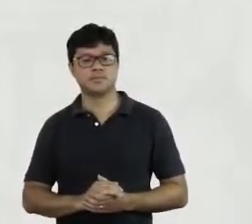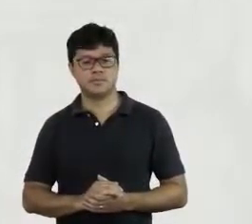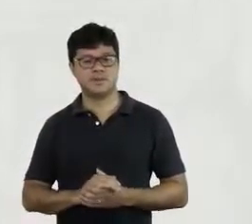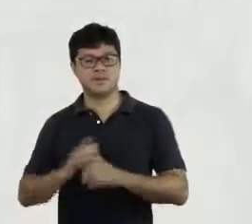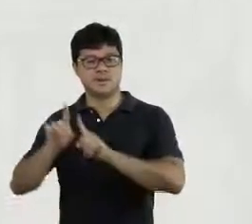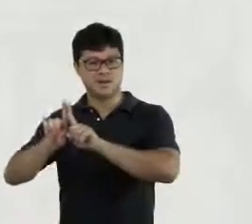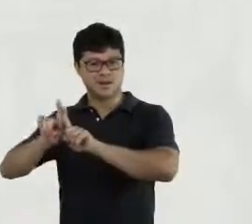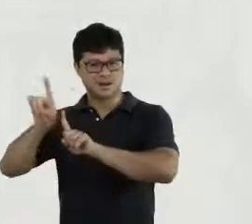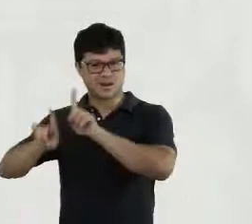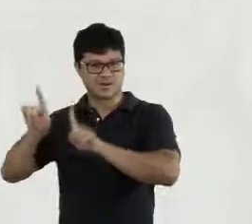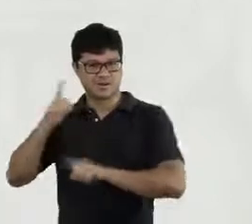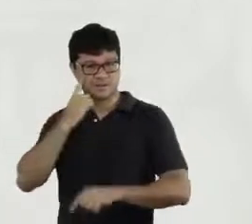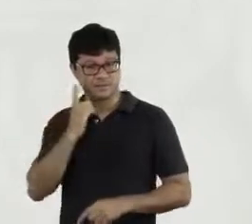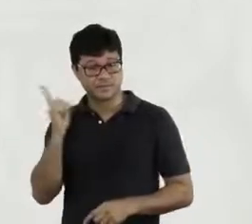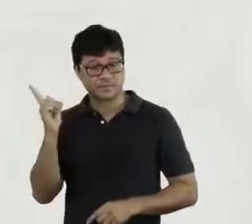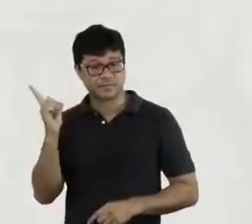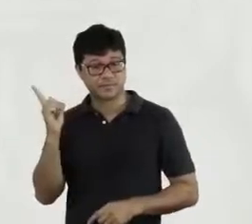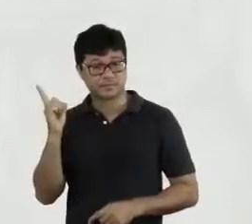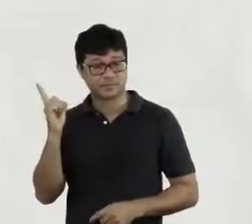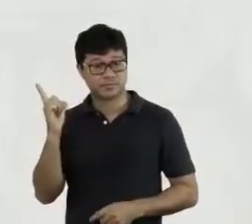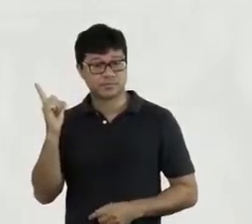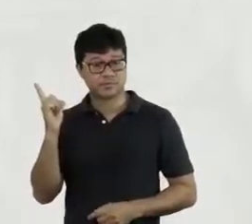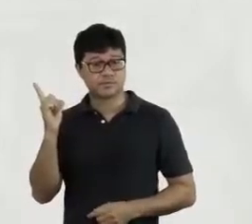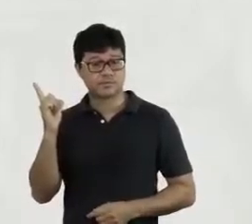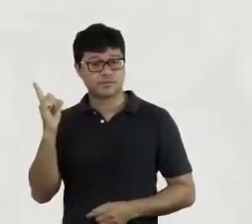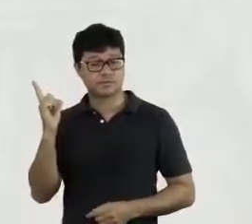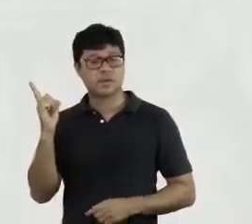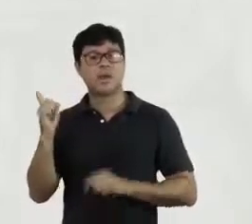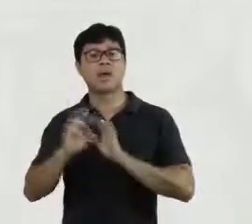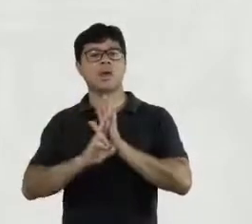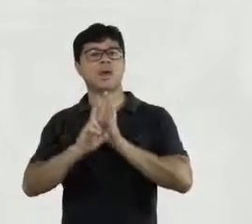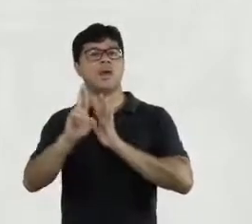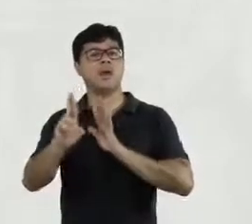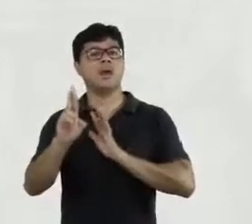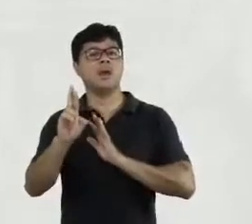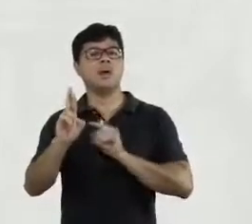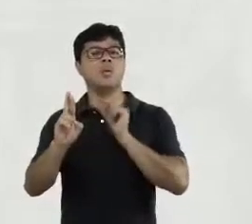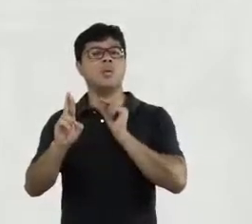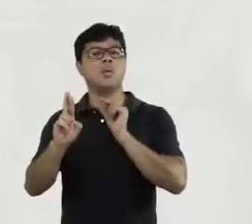desse gráfico, ela representa